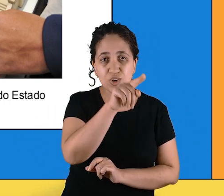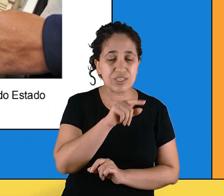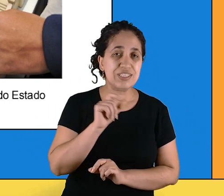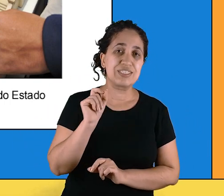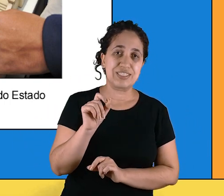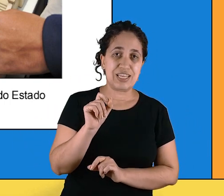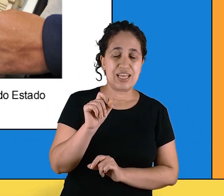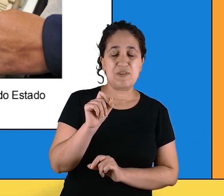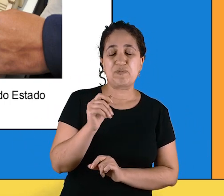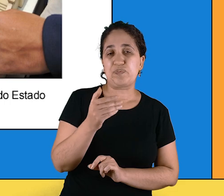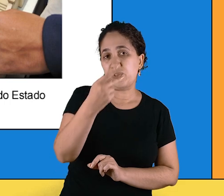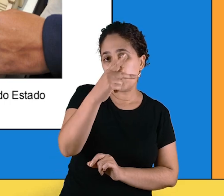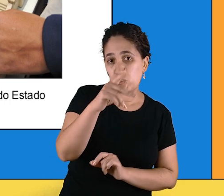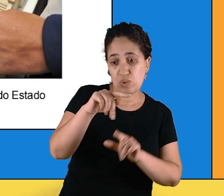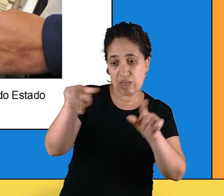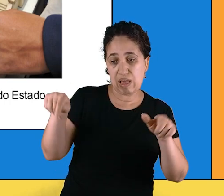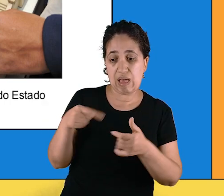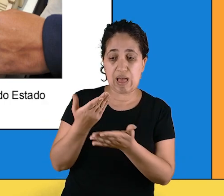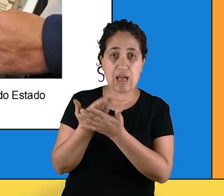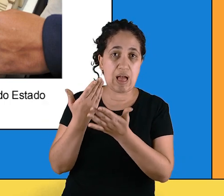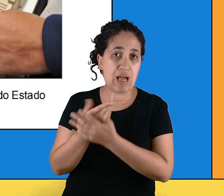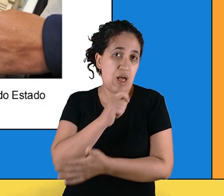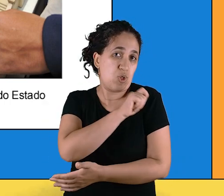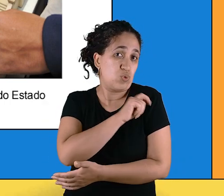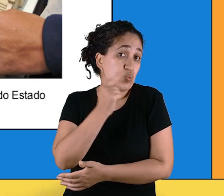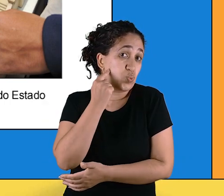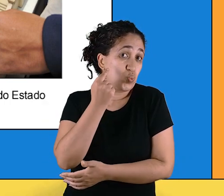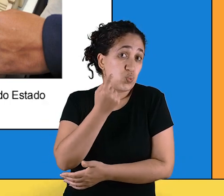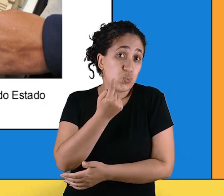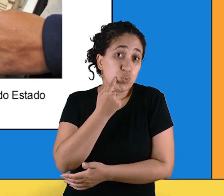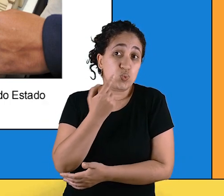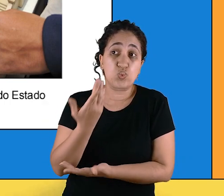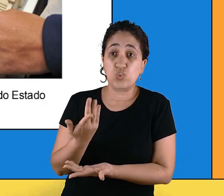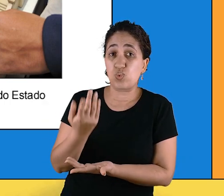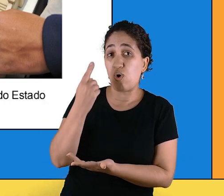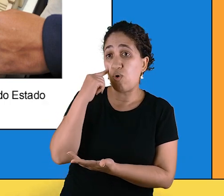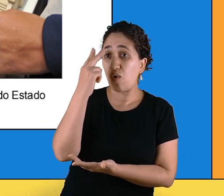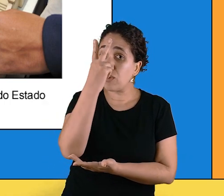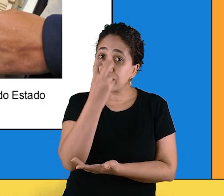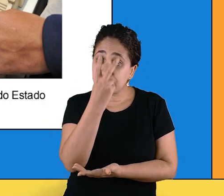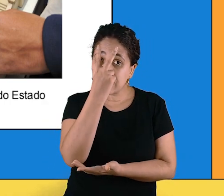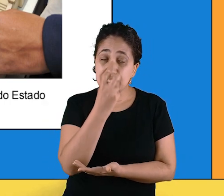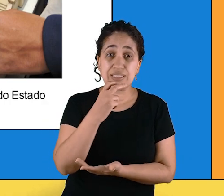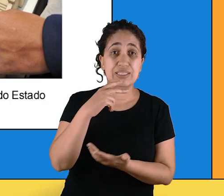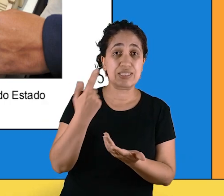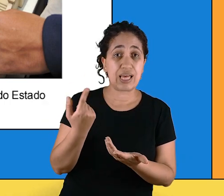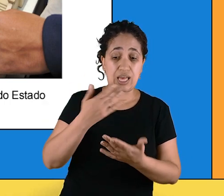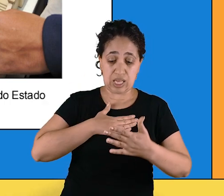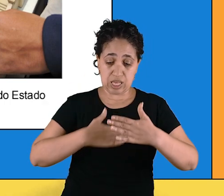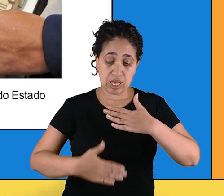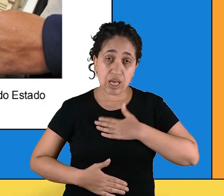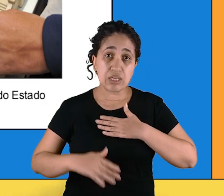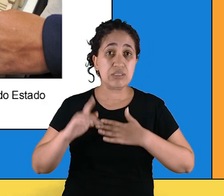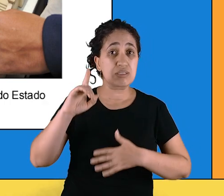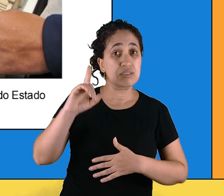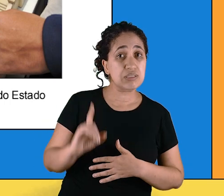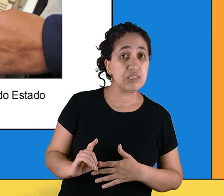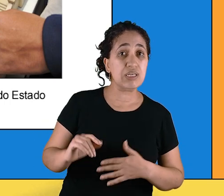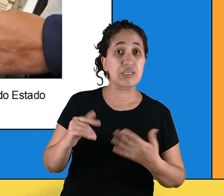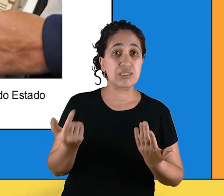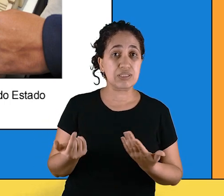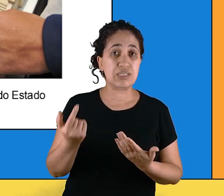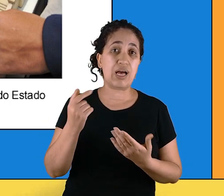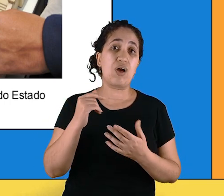tem na sua sala de aula alunos surdos, com deficiência visual, com deficiência física,